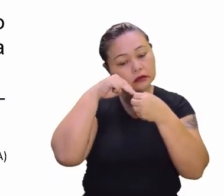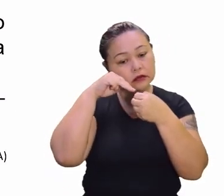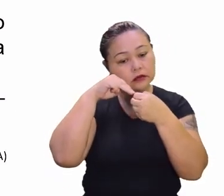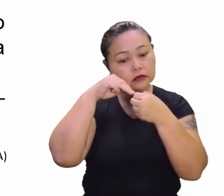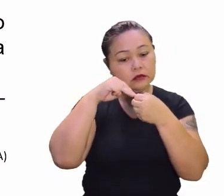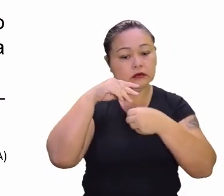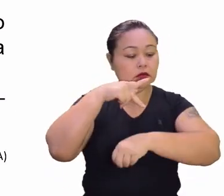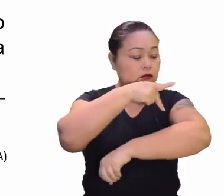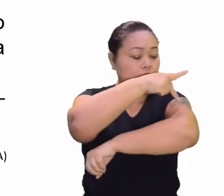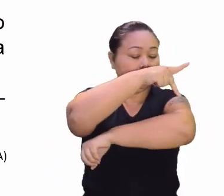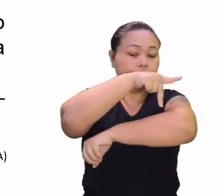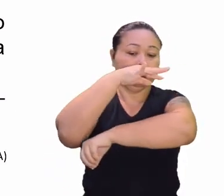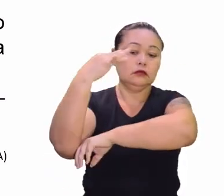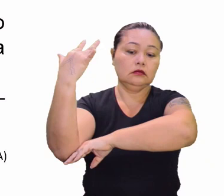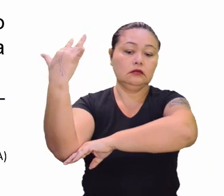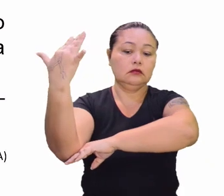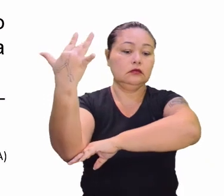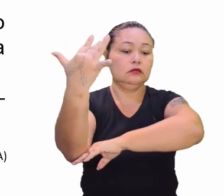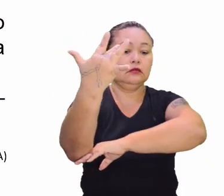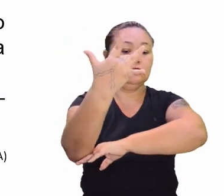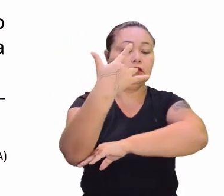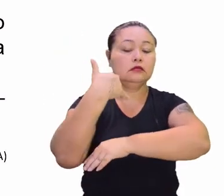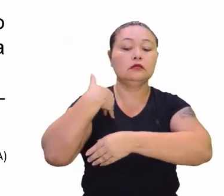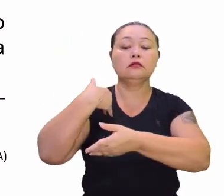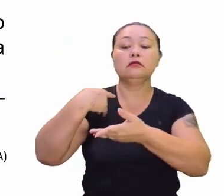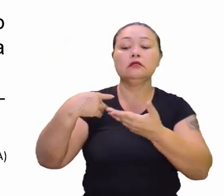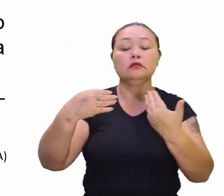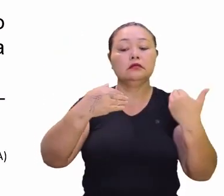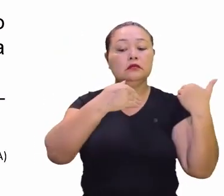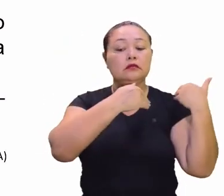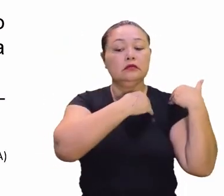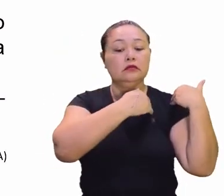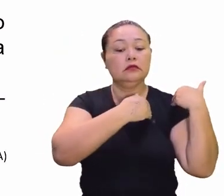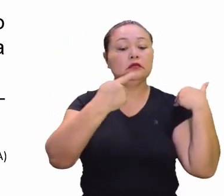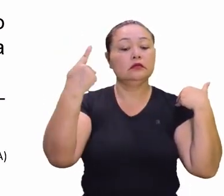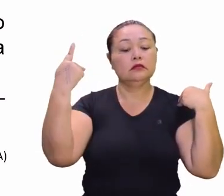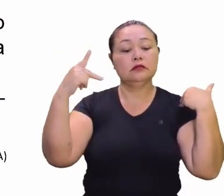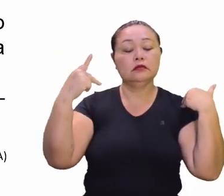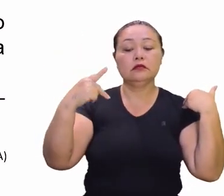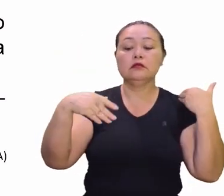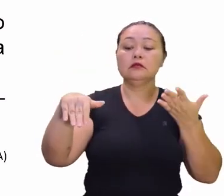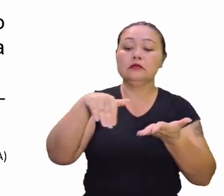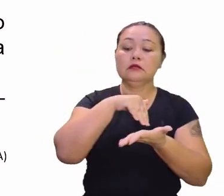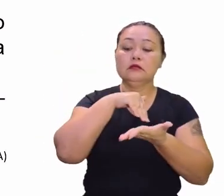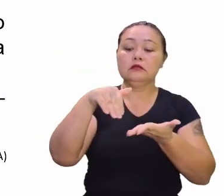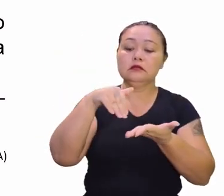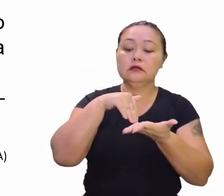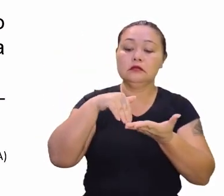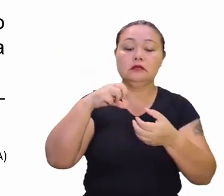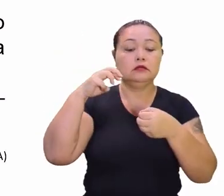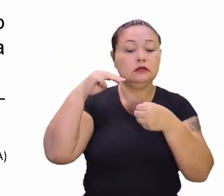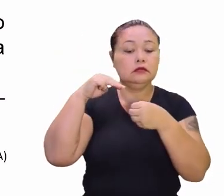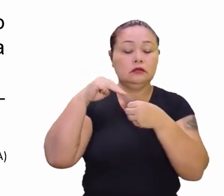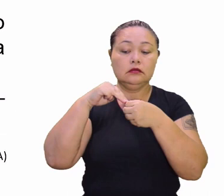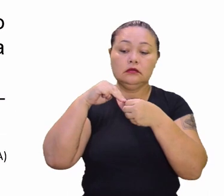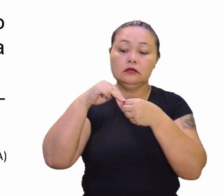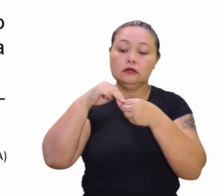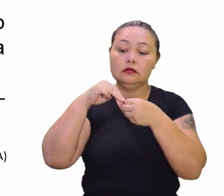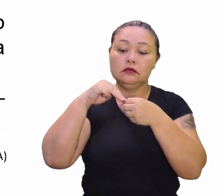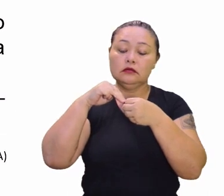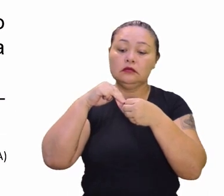que é o Parque Natural de Porto Velho, sob a responsabilidade da